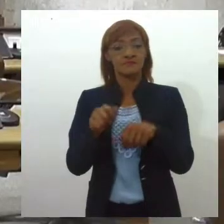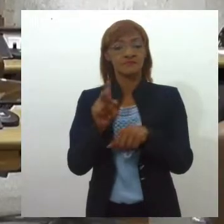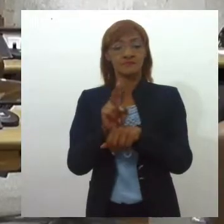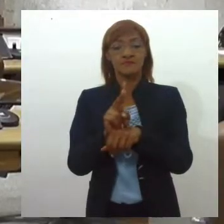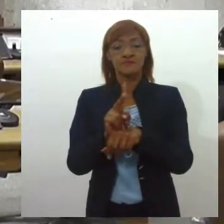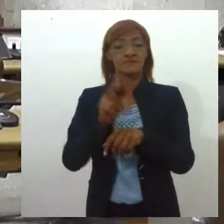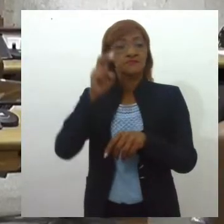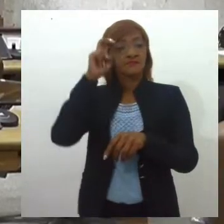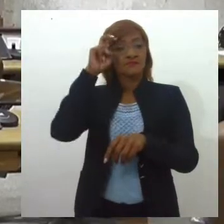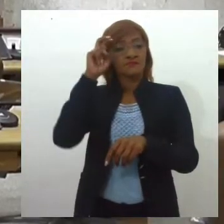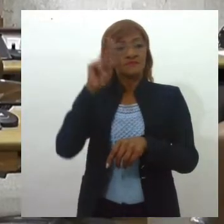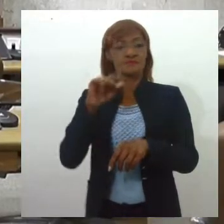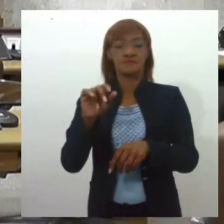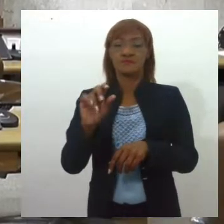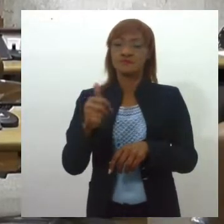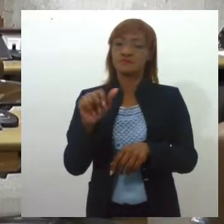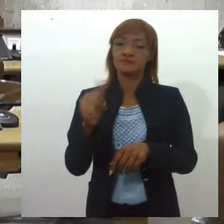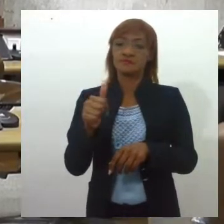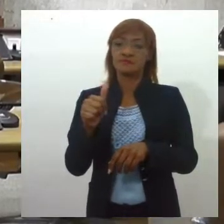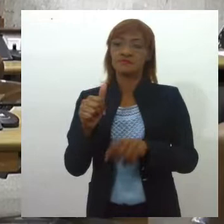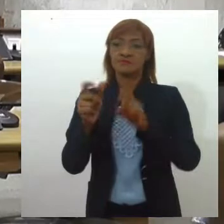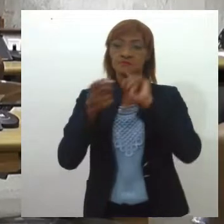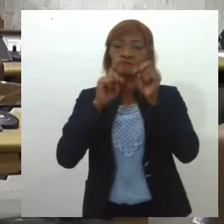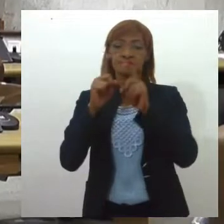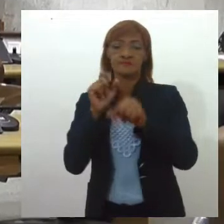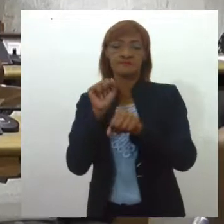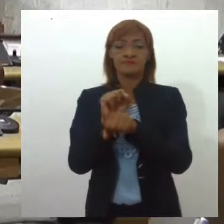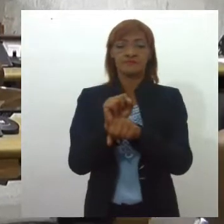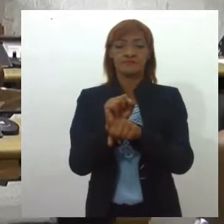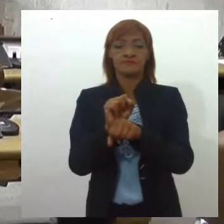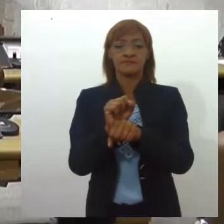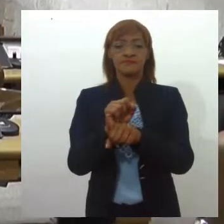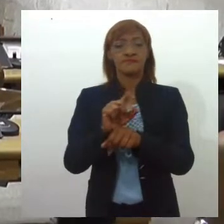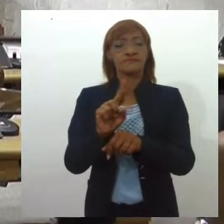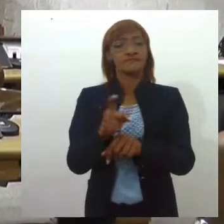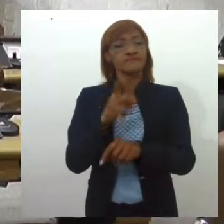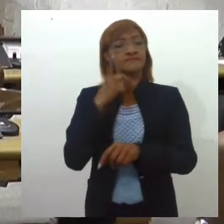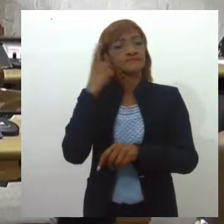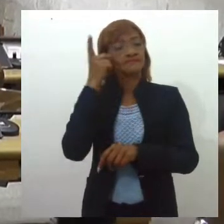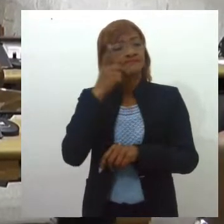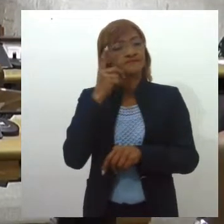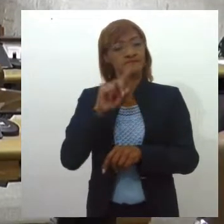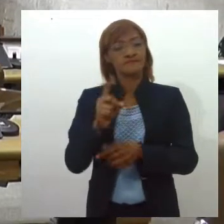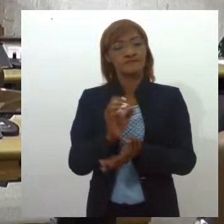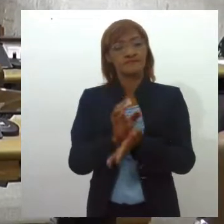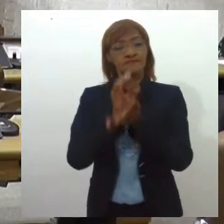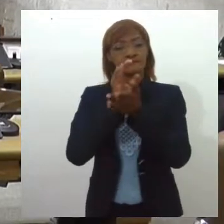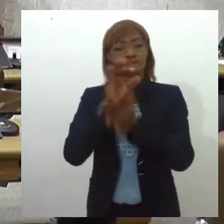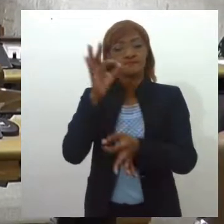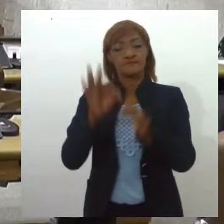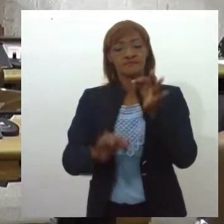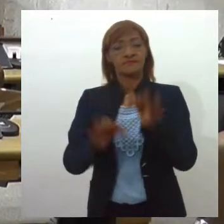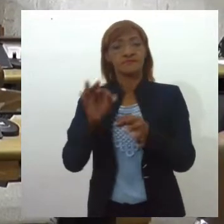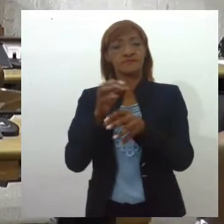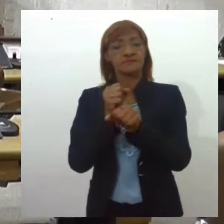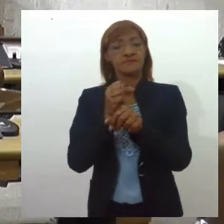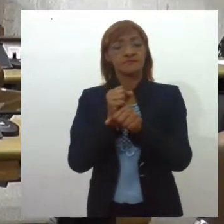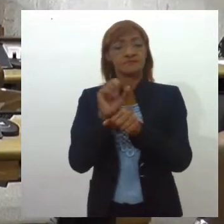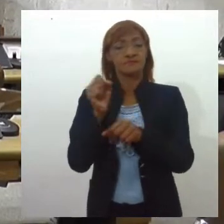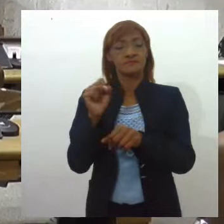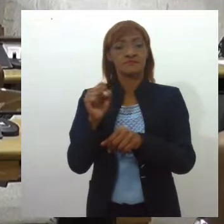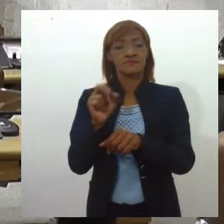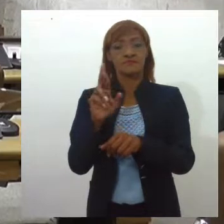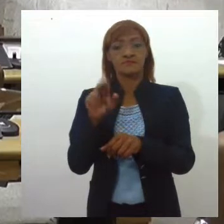dia 11, a sessão foi suspensa devido ao falecimento do ex-deputado e ex-conselheiro do Tribunal de Contas de Sergipe, Reinaldo